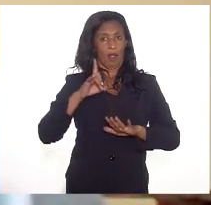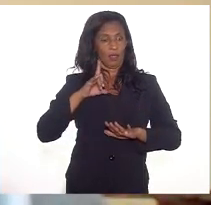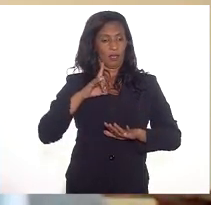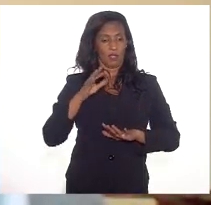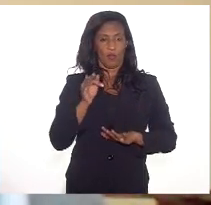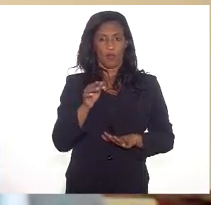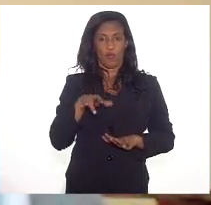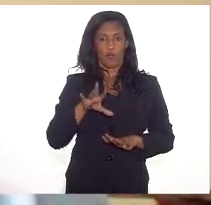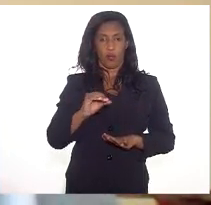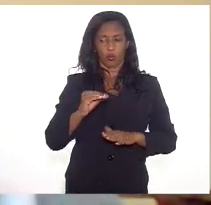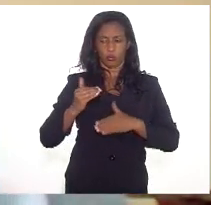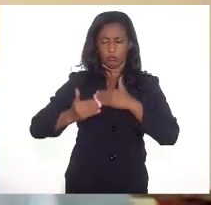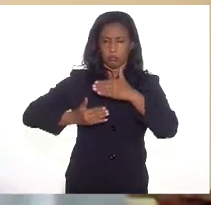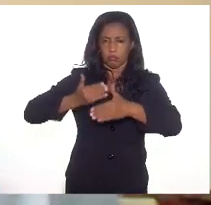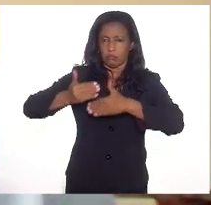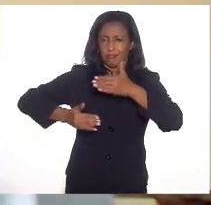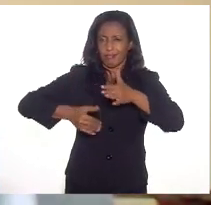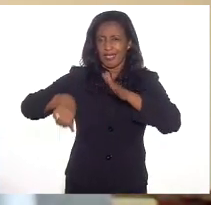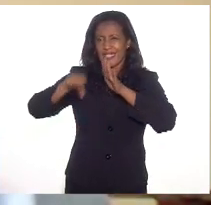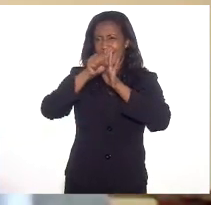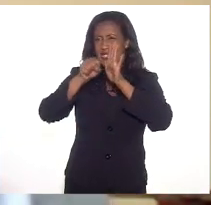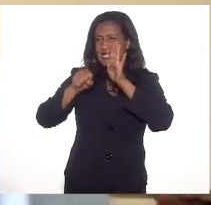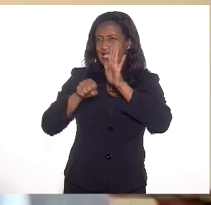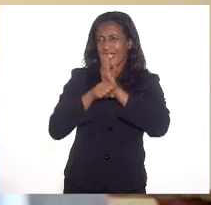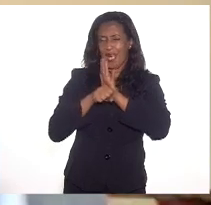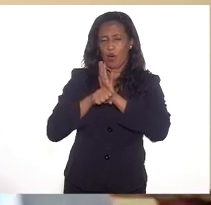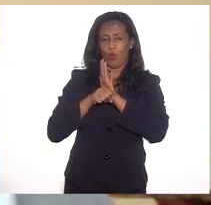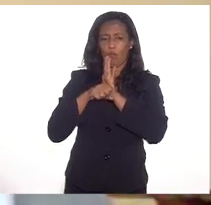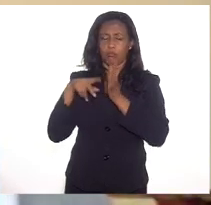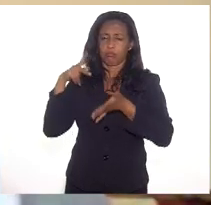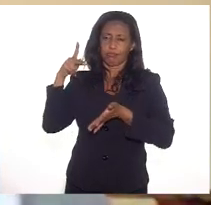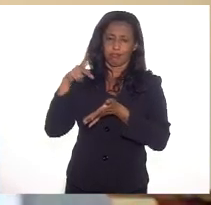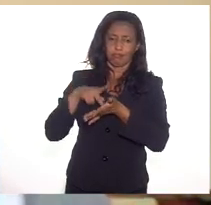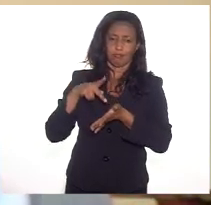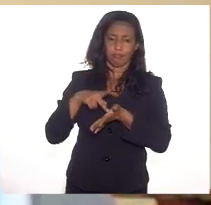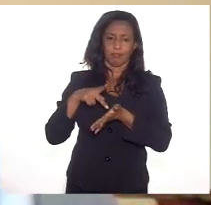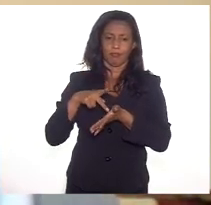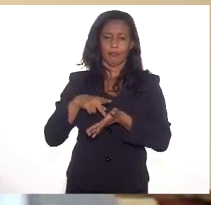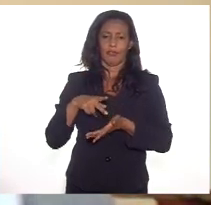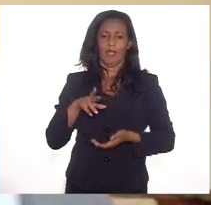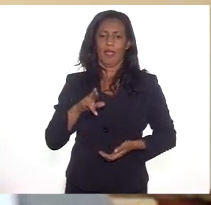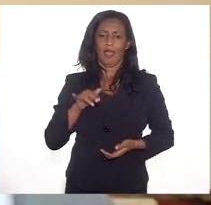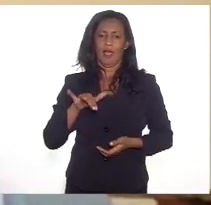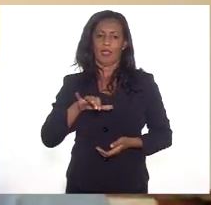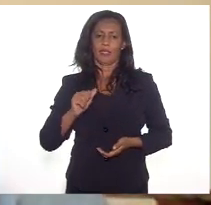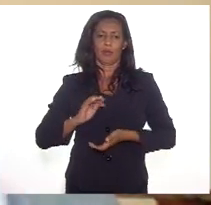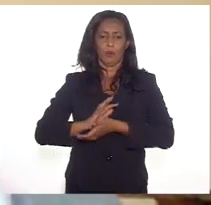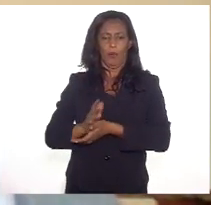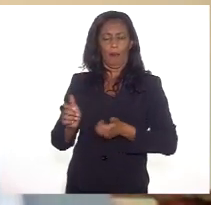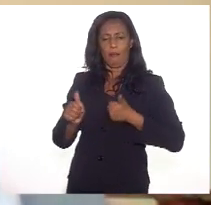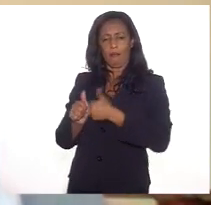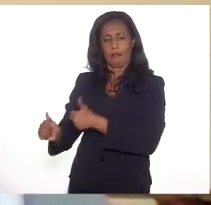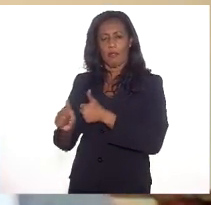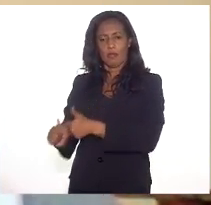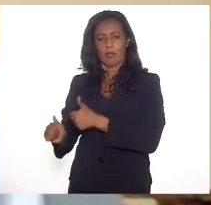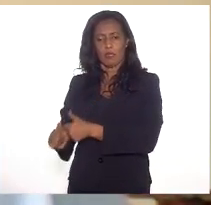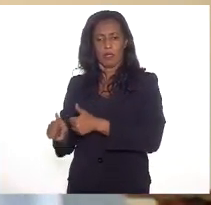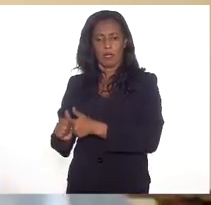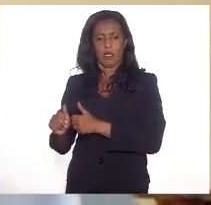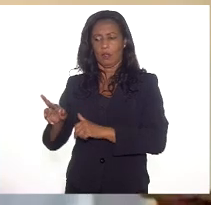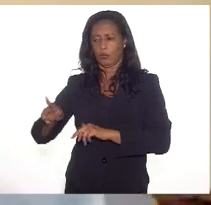fundo ao longo dos séculos para legitimar o racismo, para legitimar a perseguição